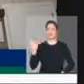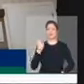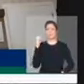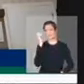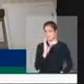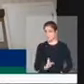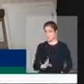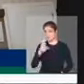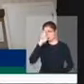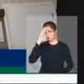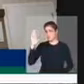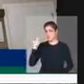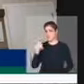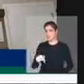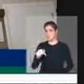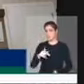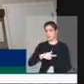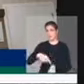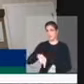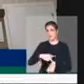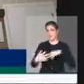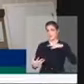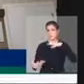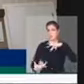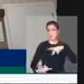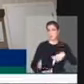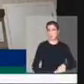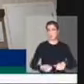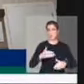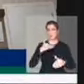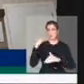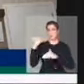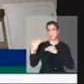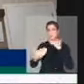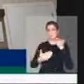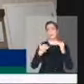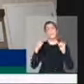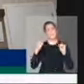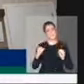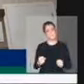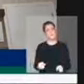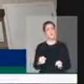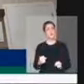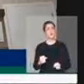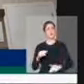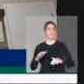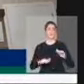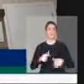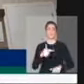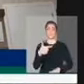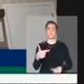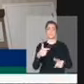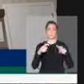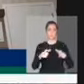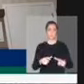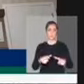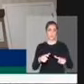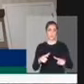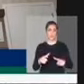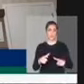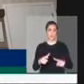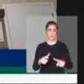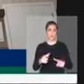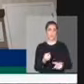no centro do centro da panda e podendo ocupar já pode passar para o segundo lugar em tô aqui